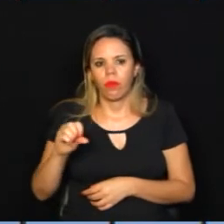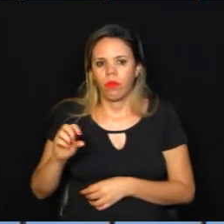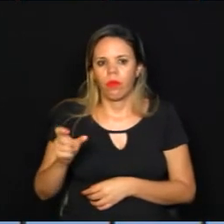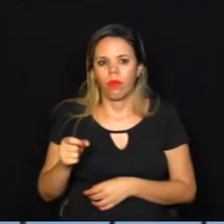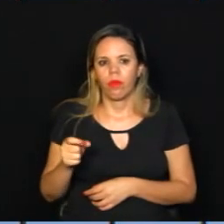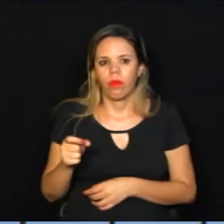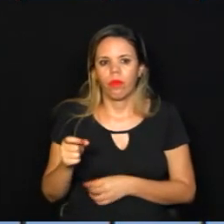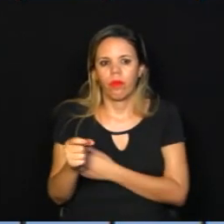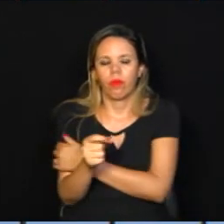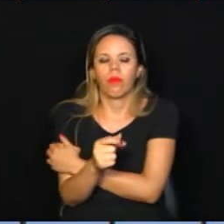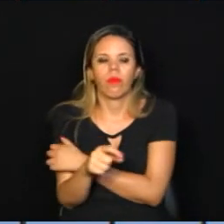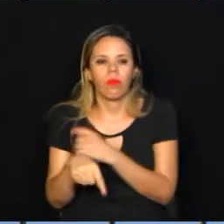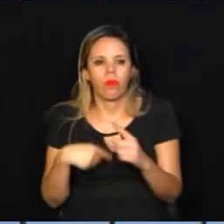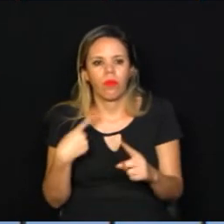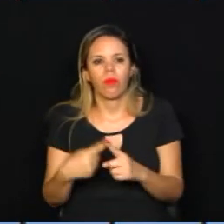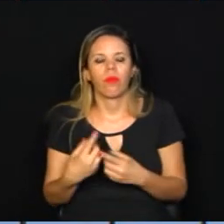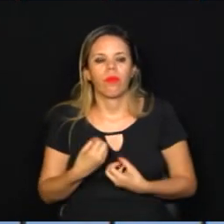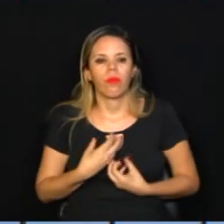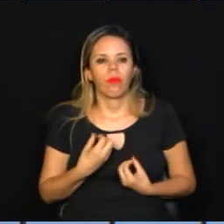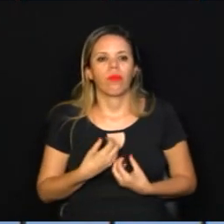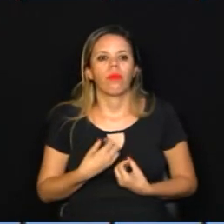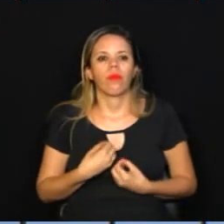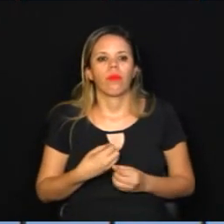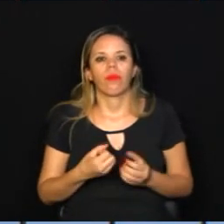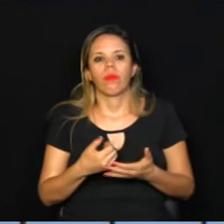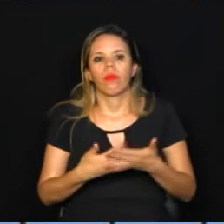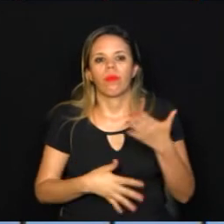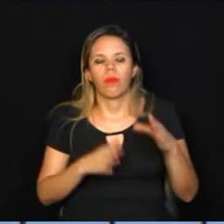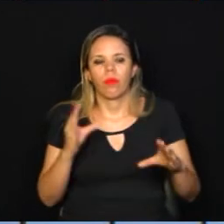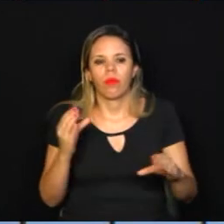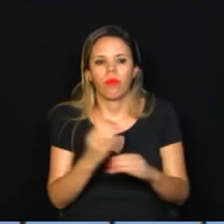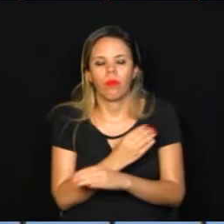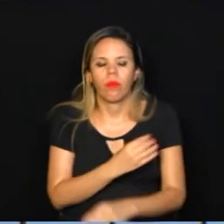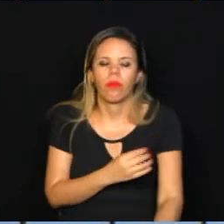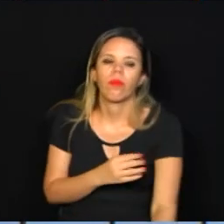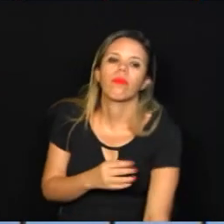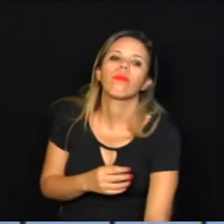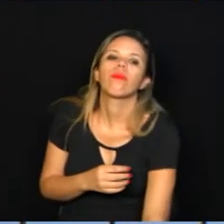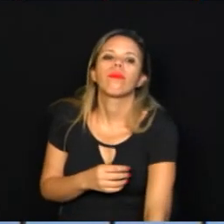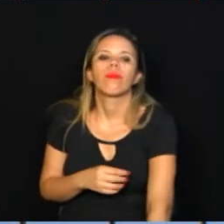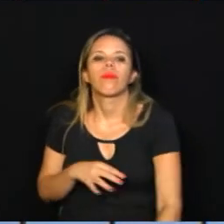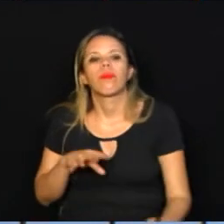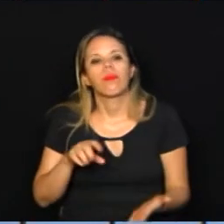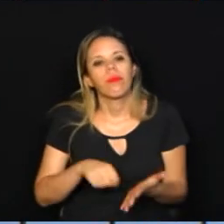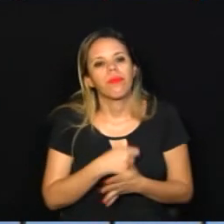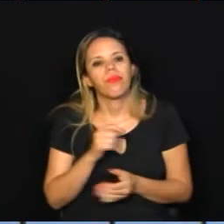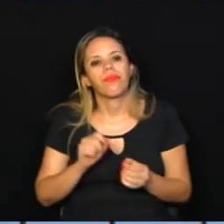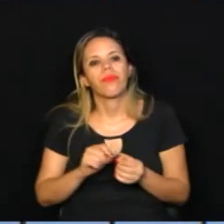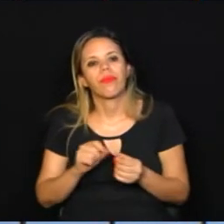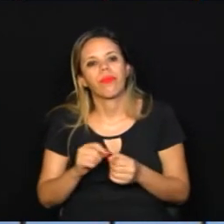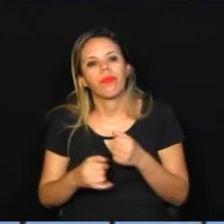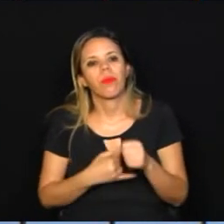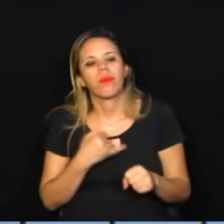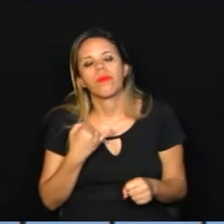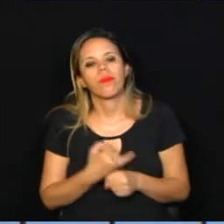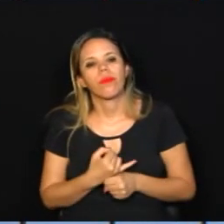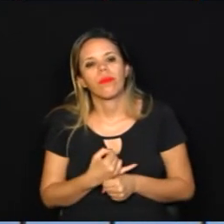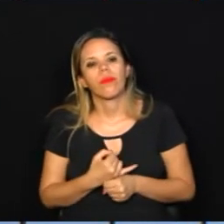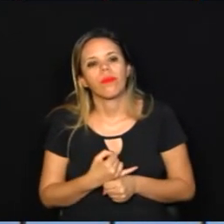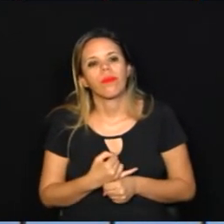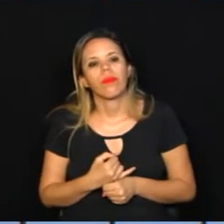39,49 e mais informações sobre o edital completo e também as inscrições podem ser feitas no site